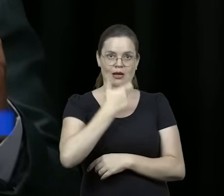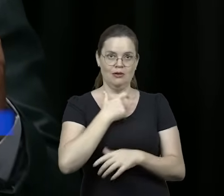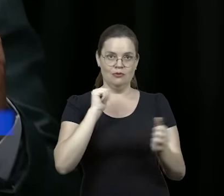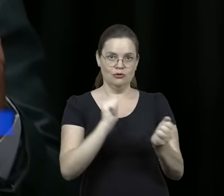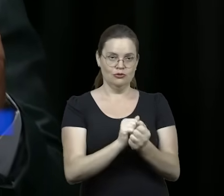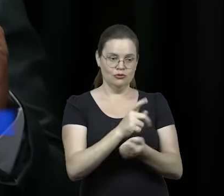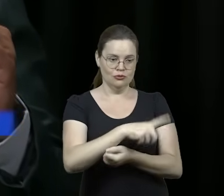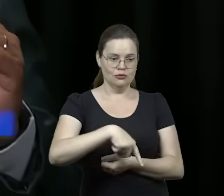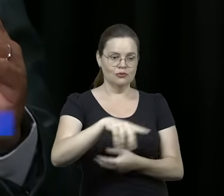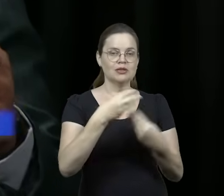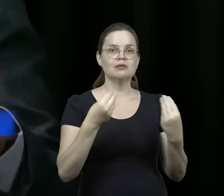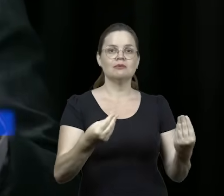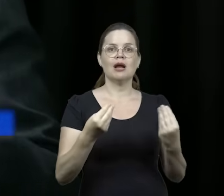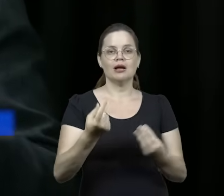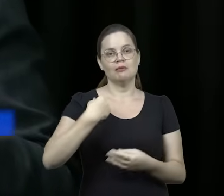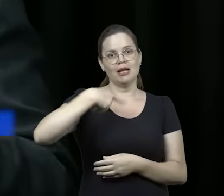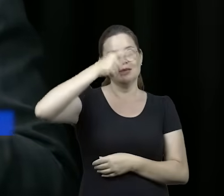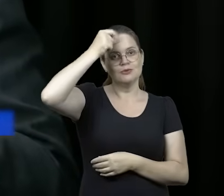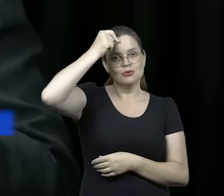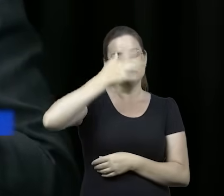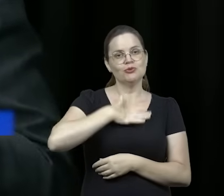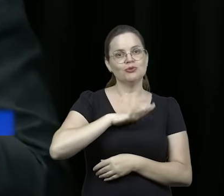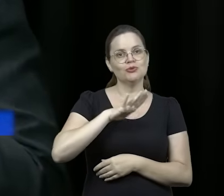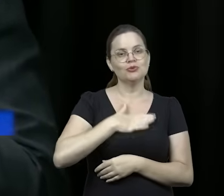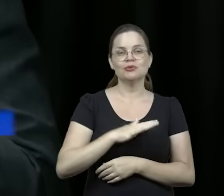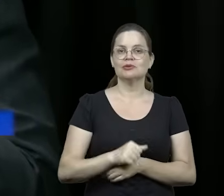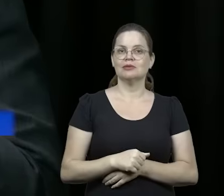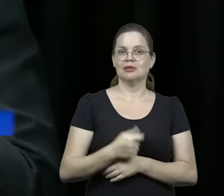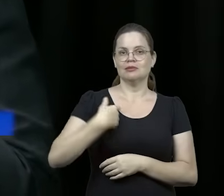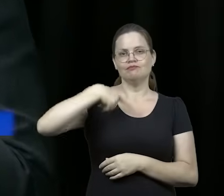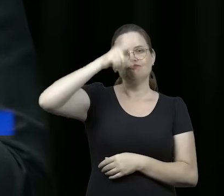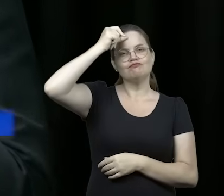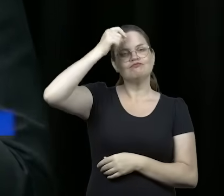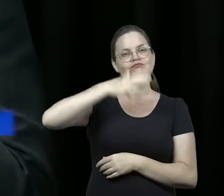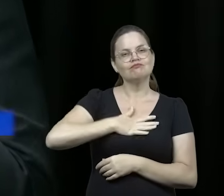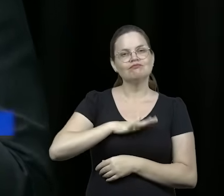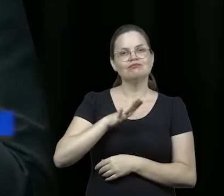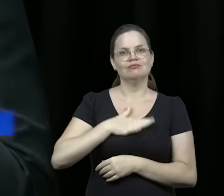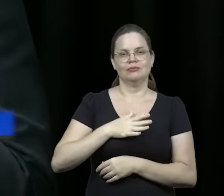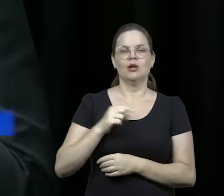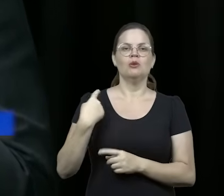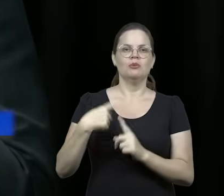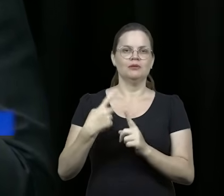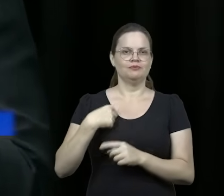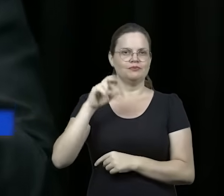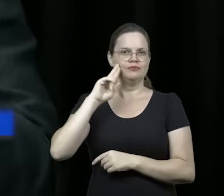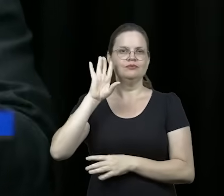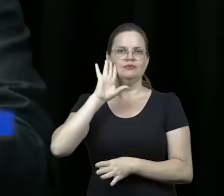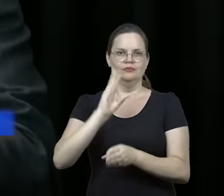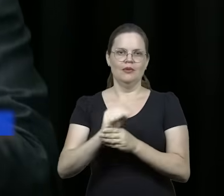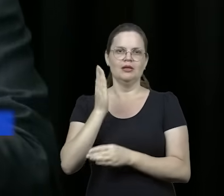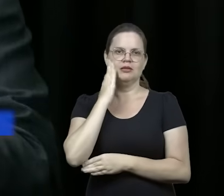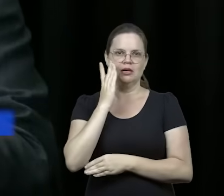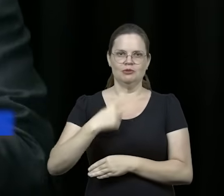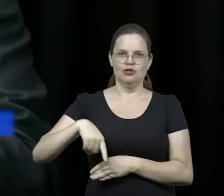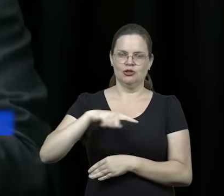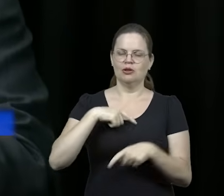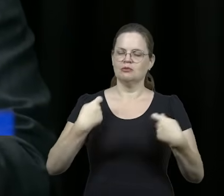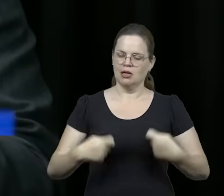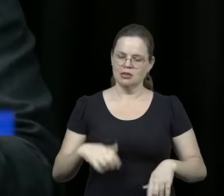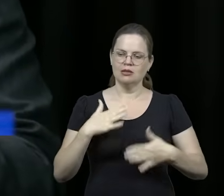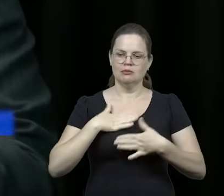descansar. A sombra do Onipotente é um descanso que o Senhor sabe que nós precisamos de descanso. Você sabe que você precisa de